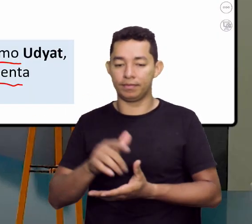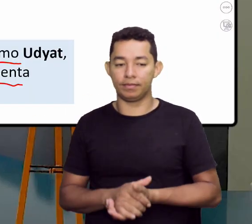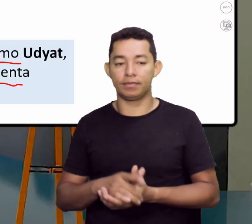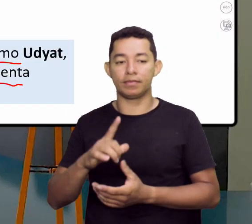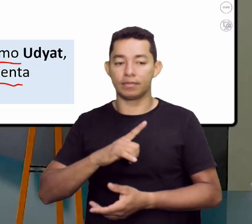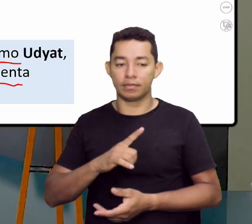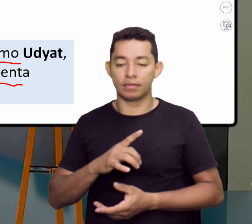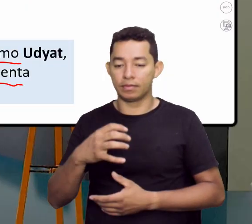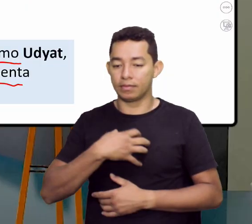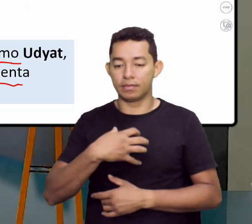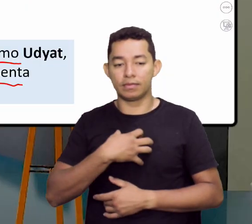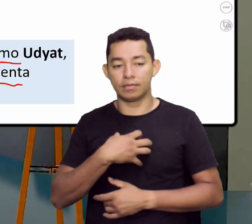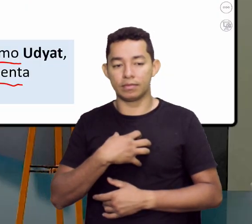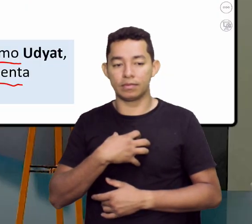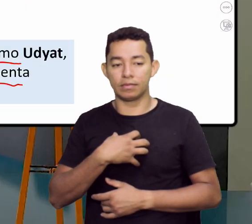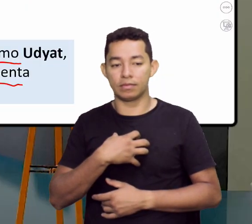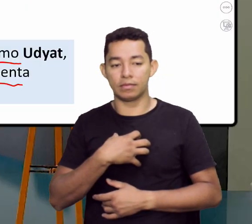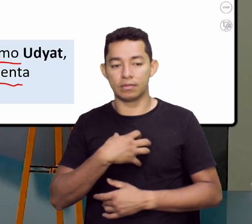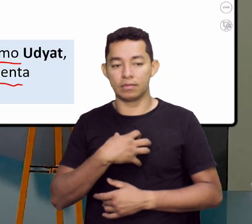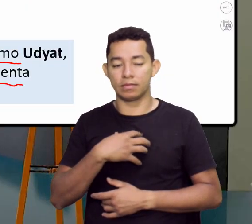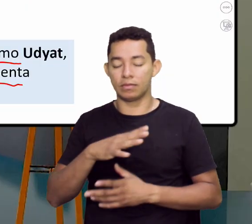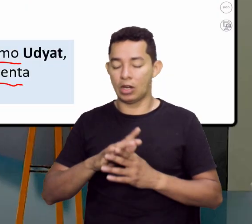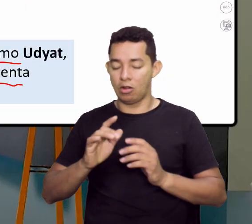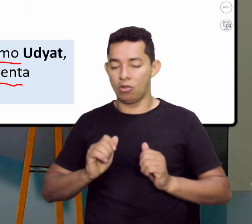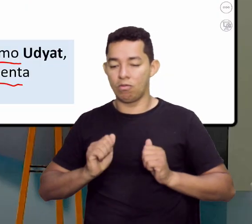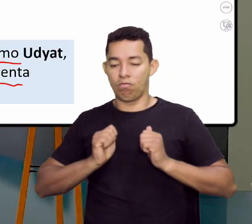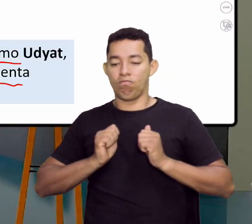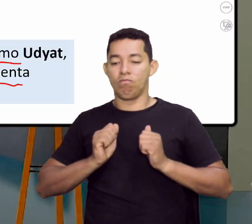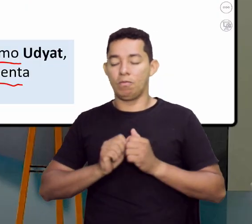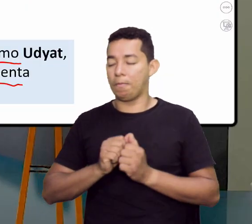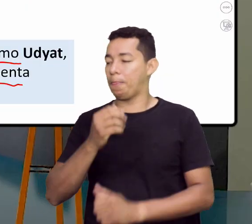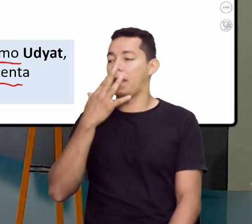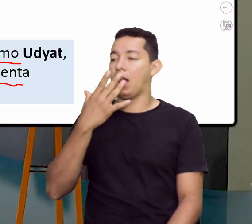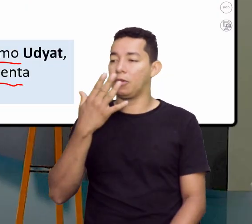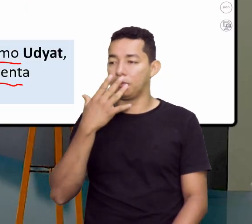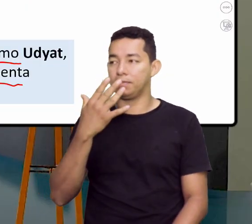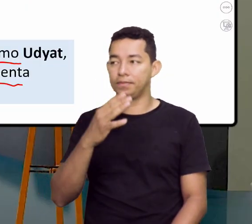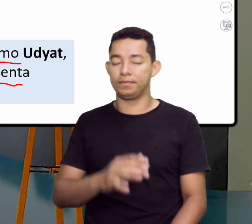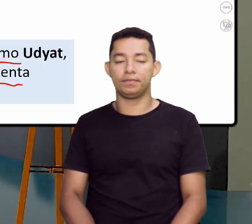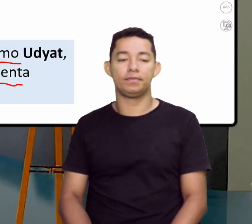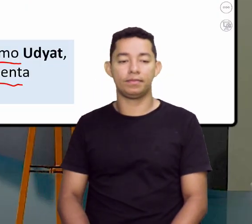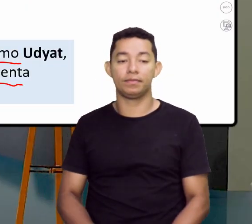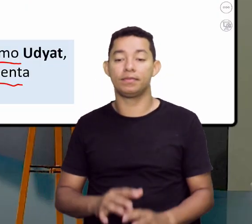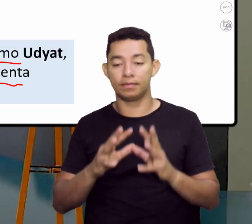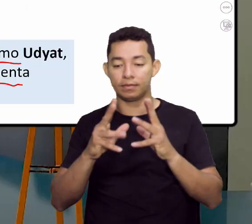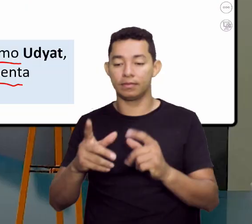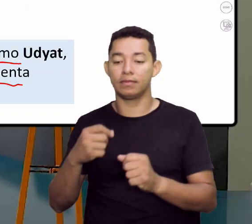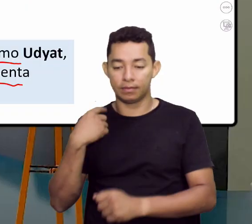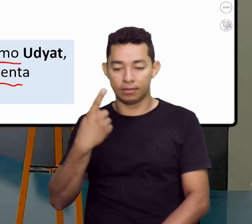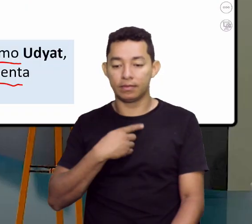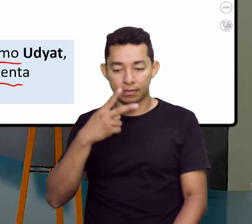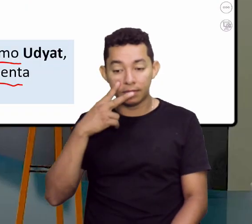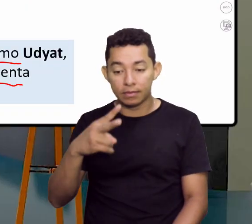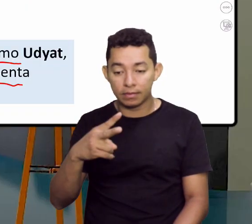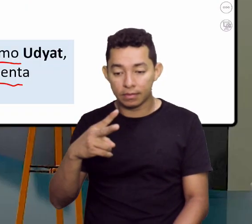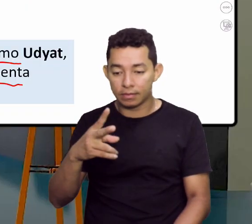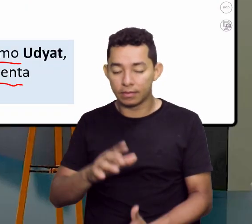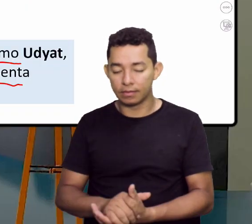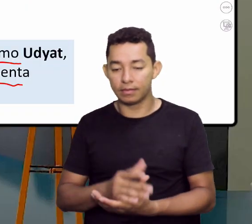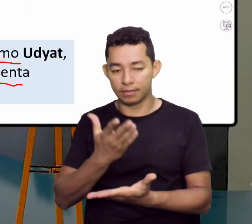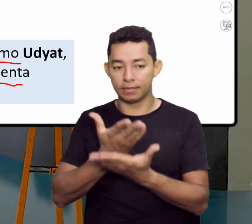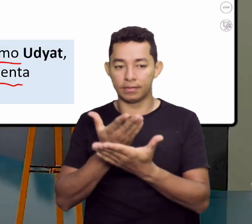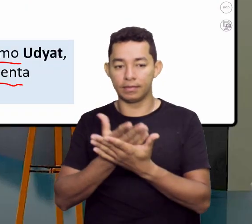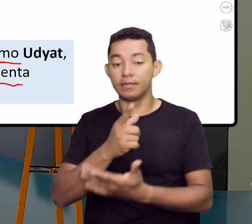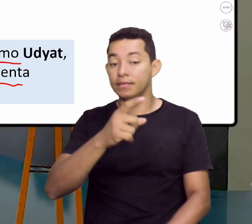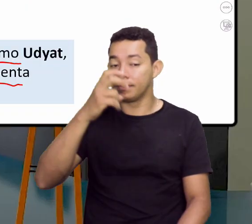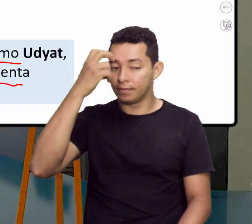do jeito que eles determinavam a postura, a cor, tudo isso a gente vai ver durante a aula. Com essa ideia na